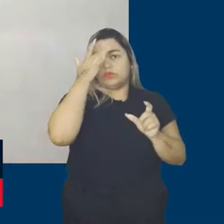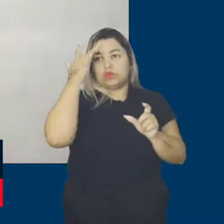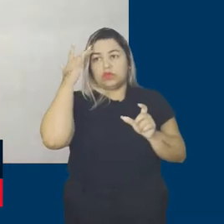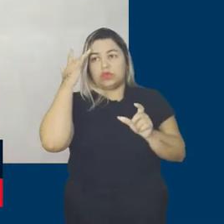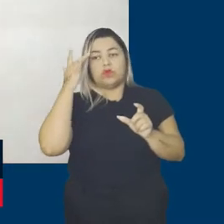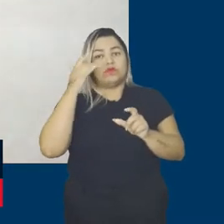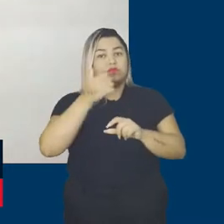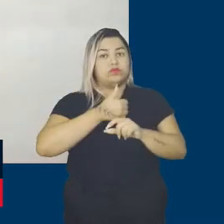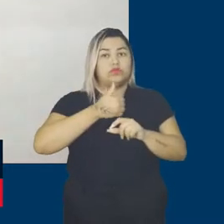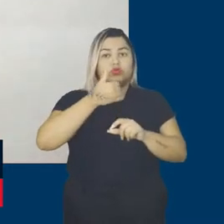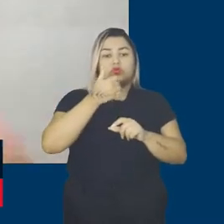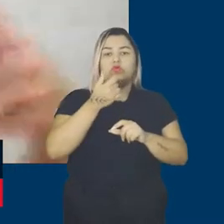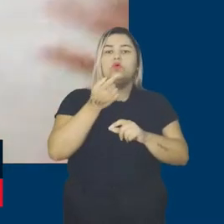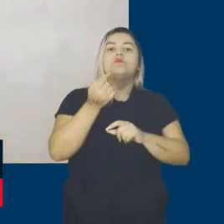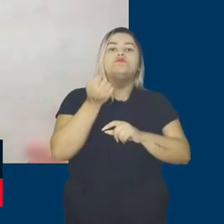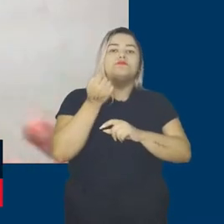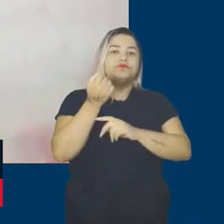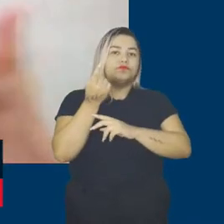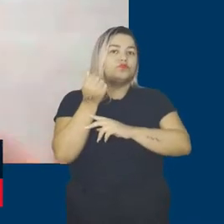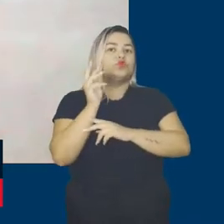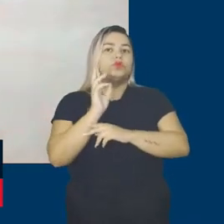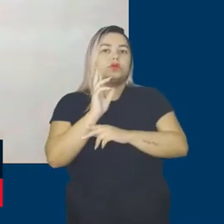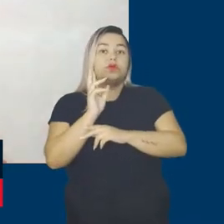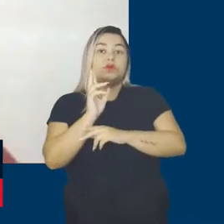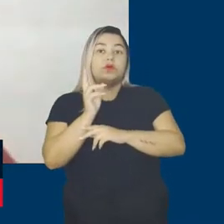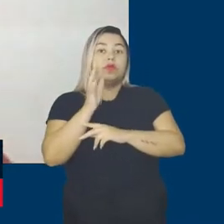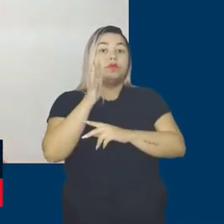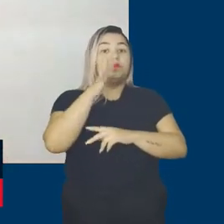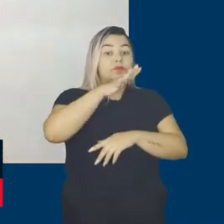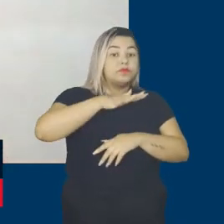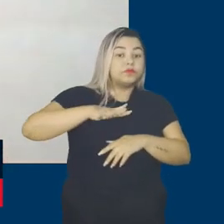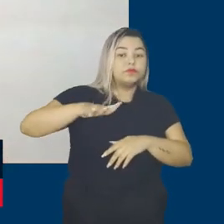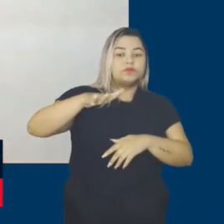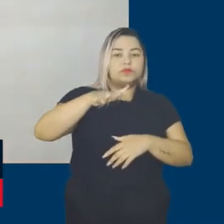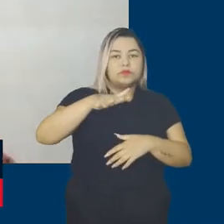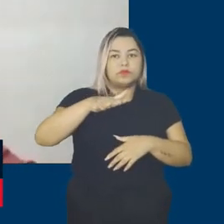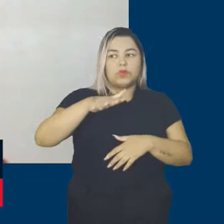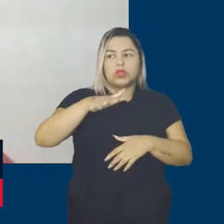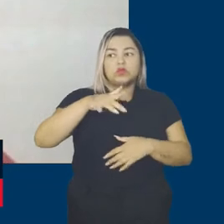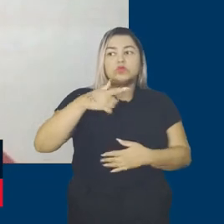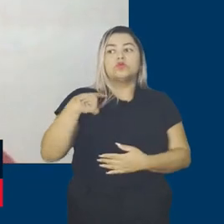maximizar seu lucro e não pensar no coletivo, que é o papel do Estado, a gente